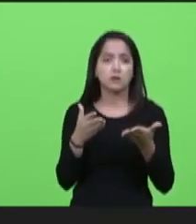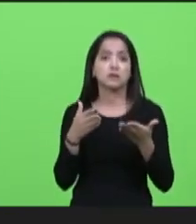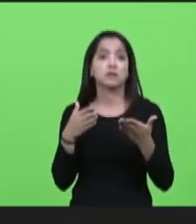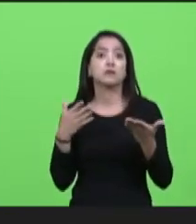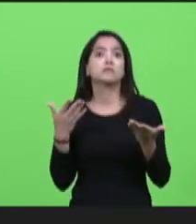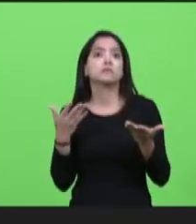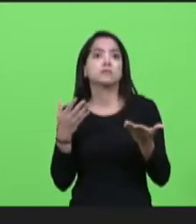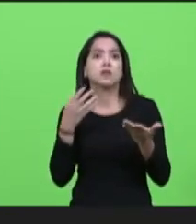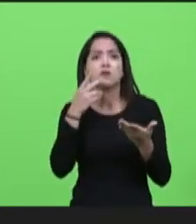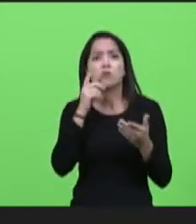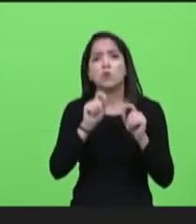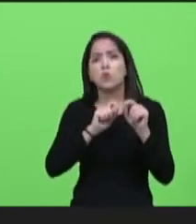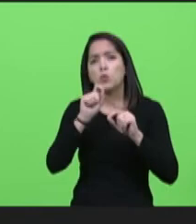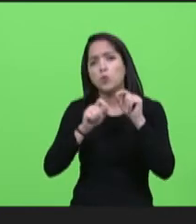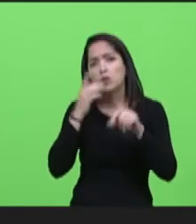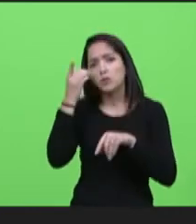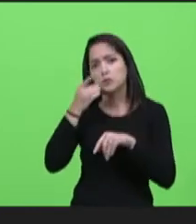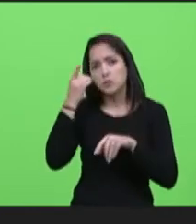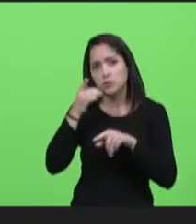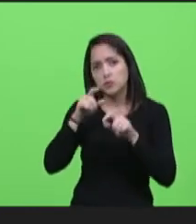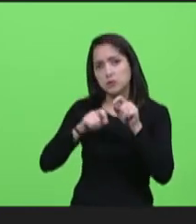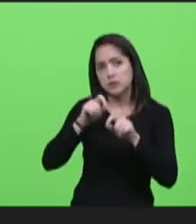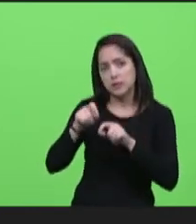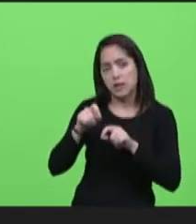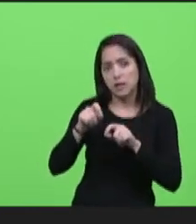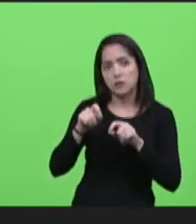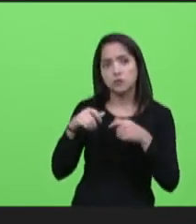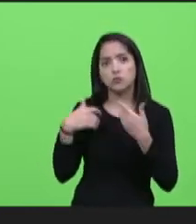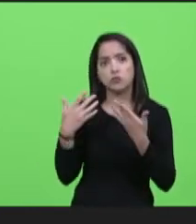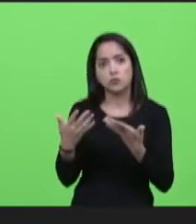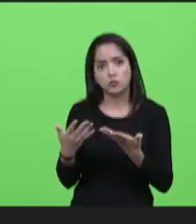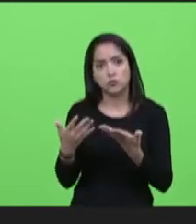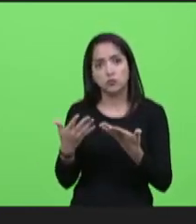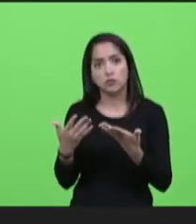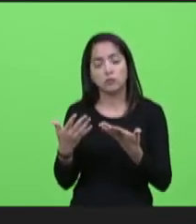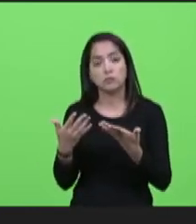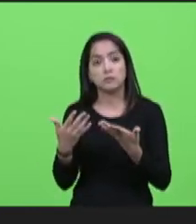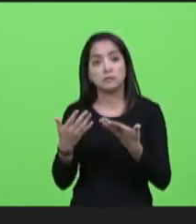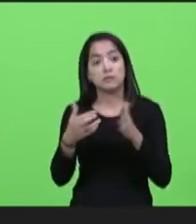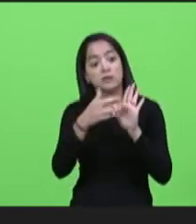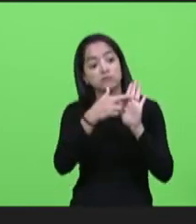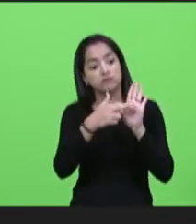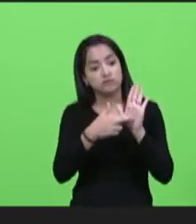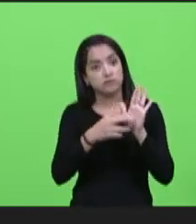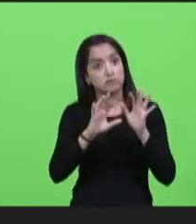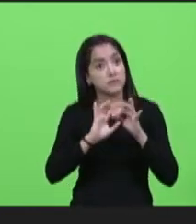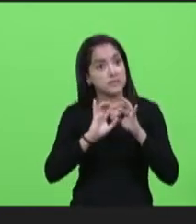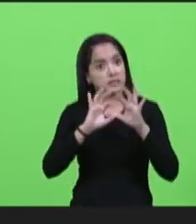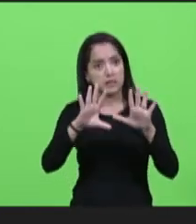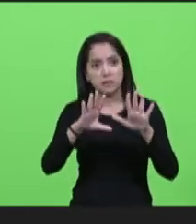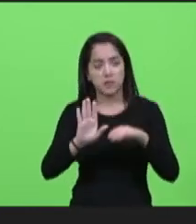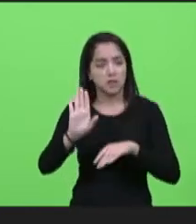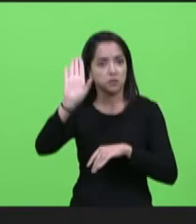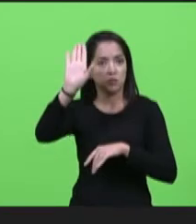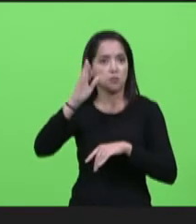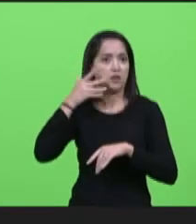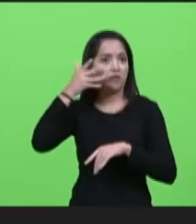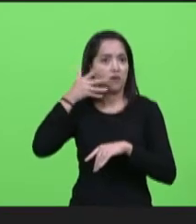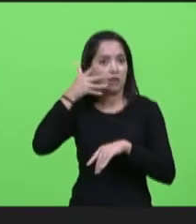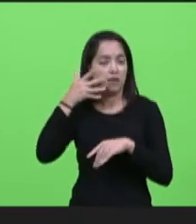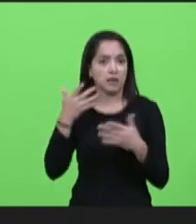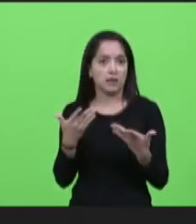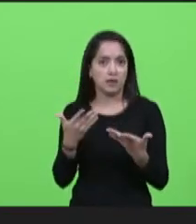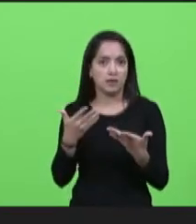dizer o que, que um deputado vai falar e quando vai falar, quando, num caráter regimental, ele está liberado para fazer uso da palavra, isso aí a gente já